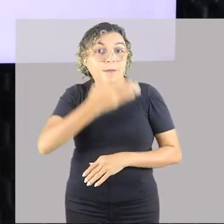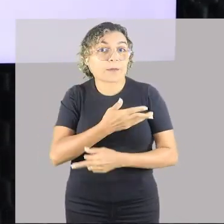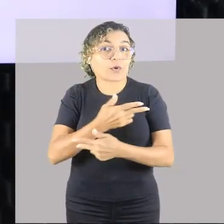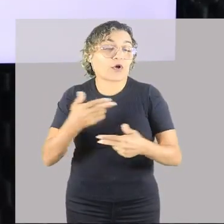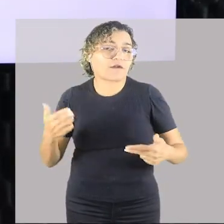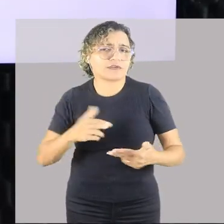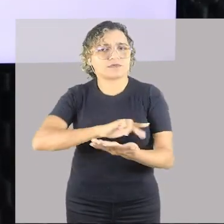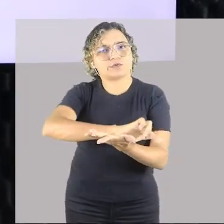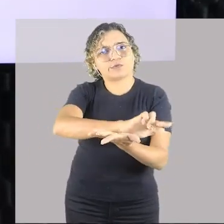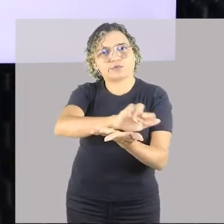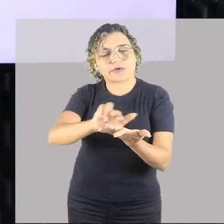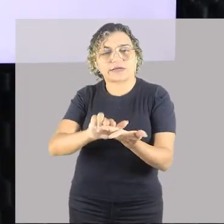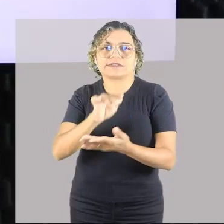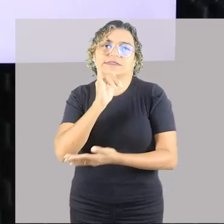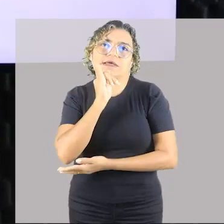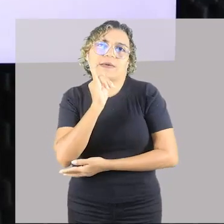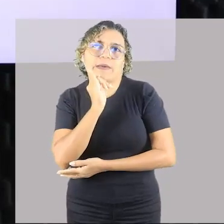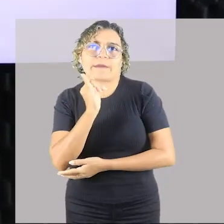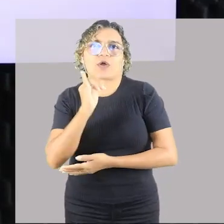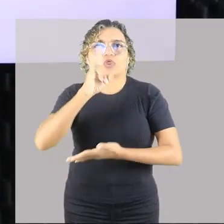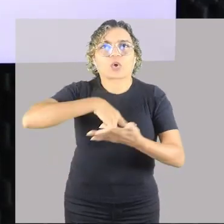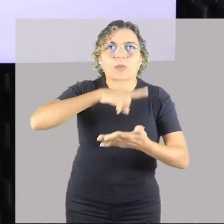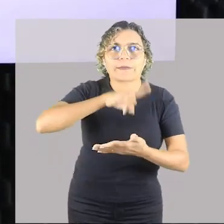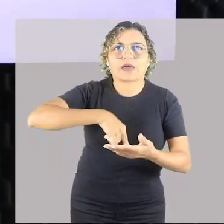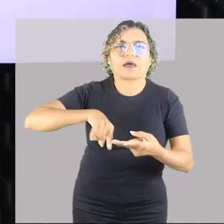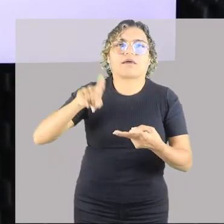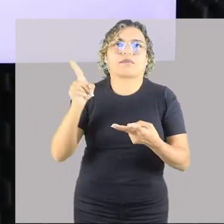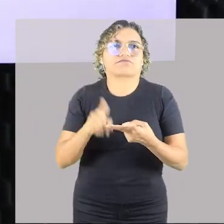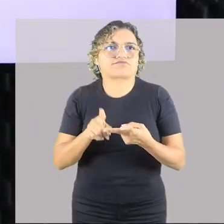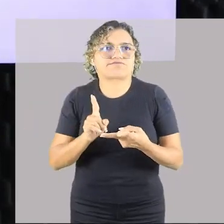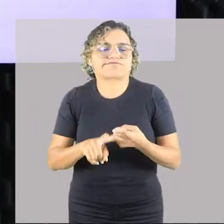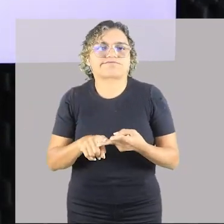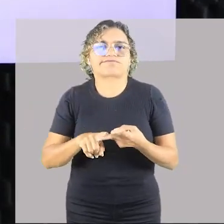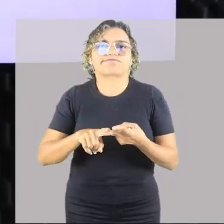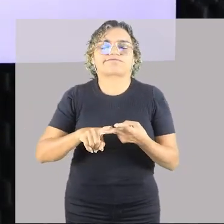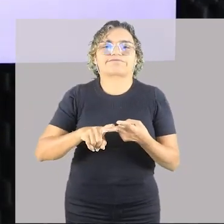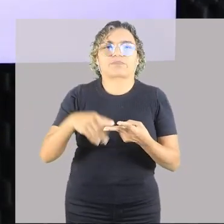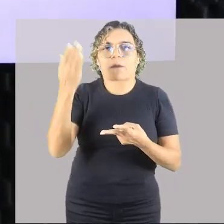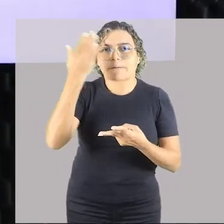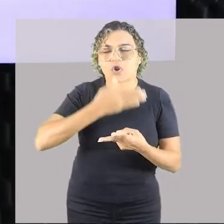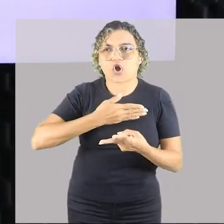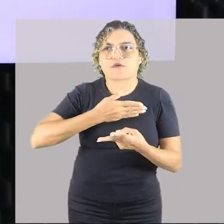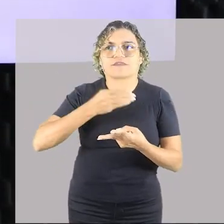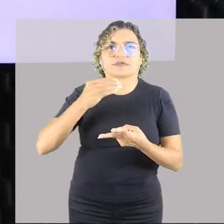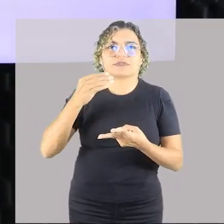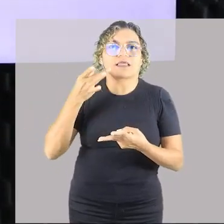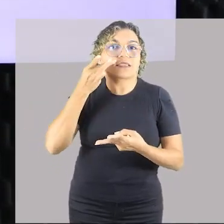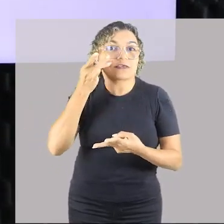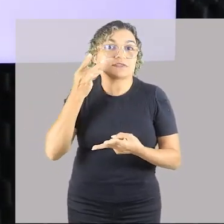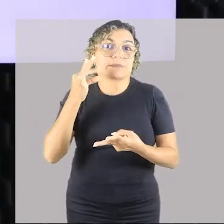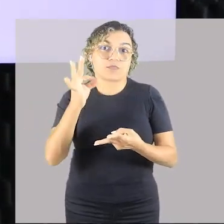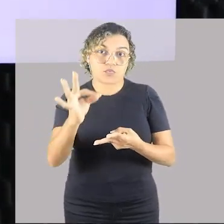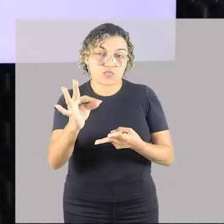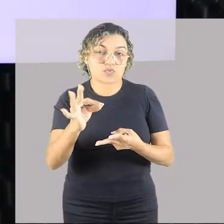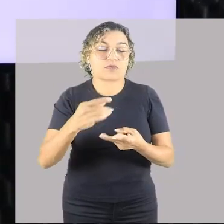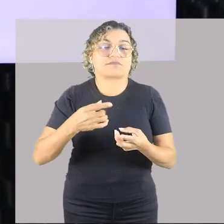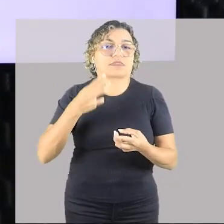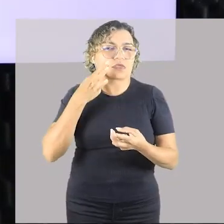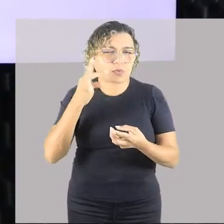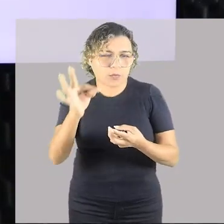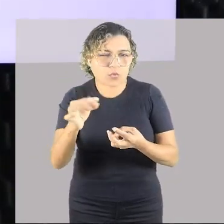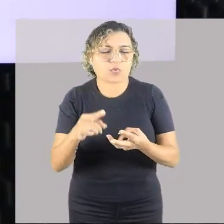provas aqui são diversas. Eu posso ter provas documentais, eu posso ter provas testemunhais, posso